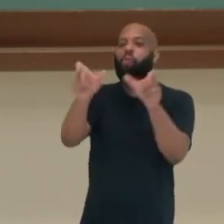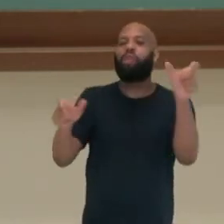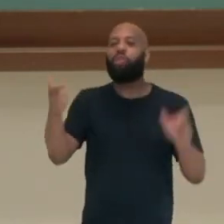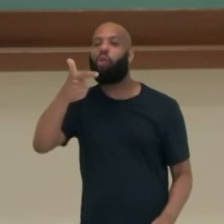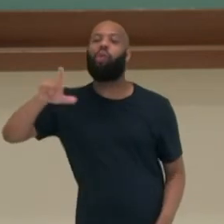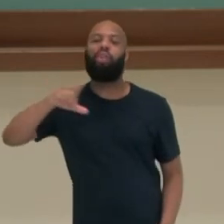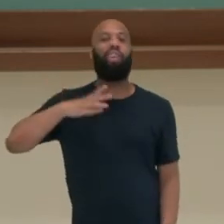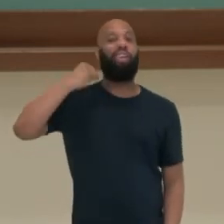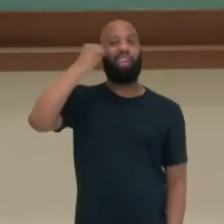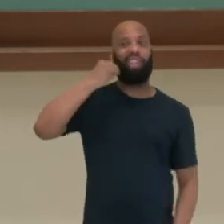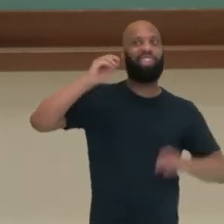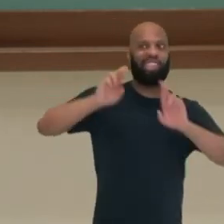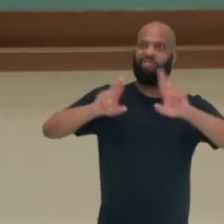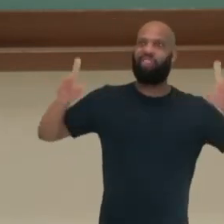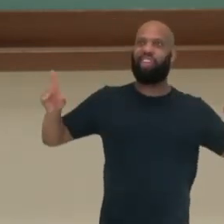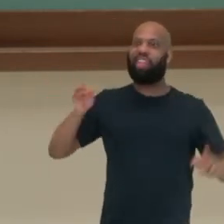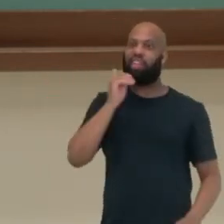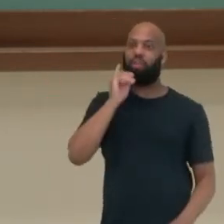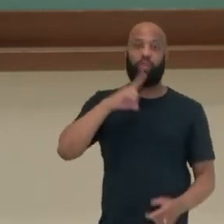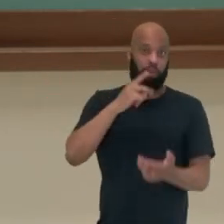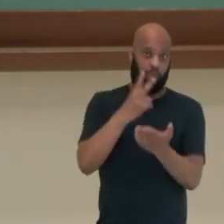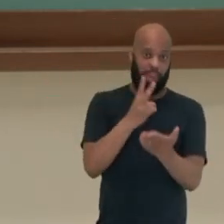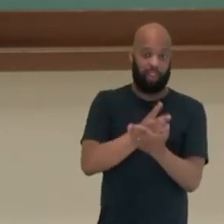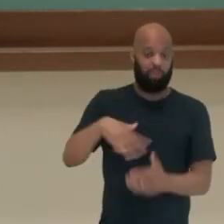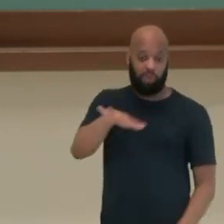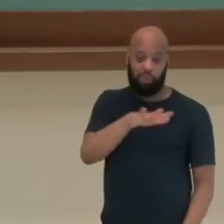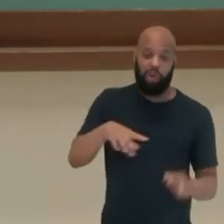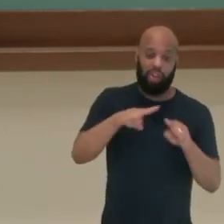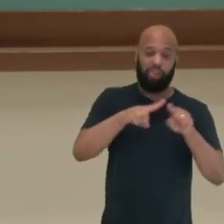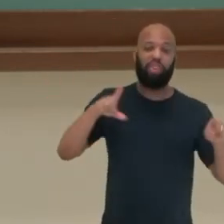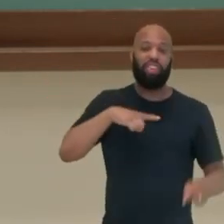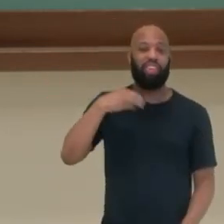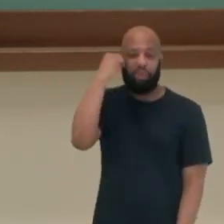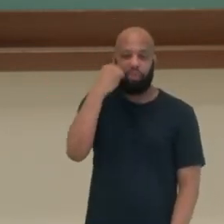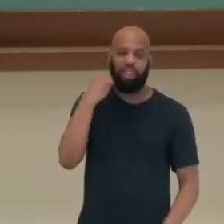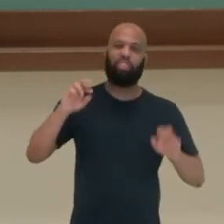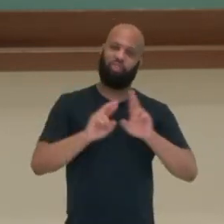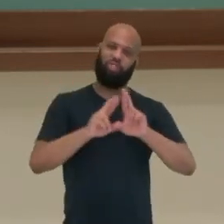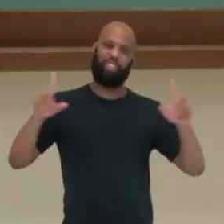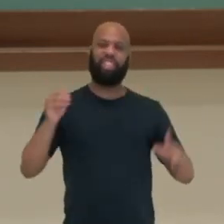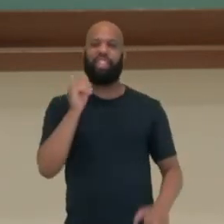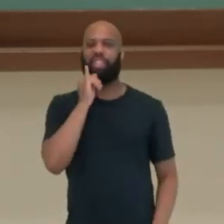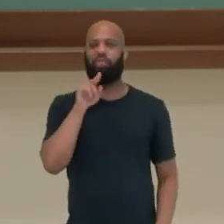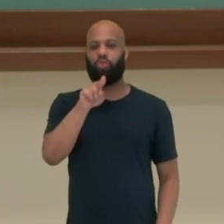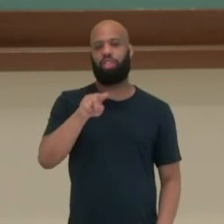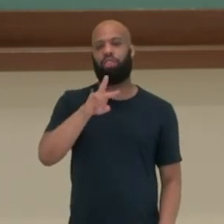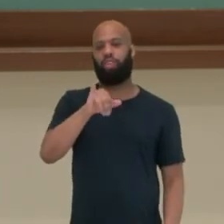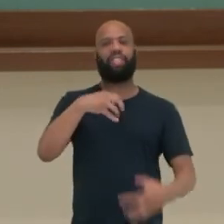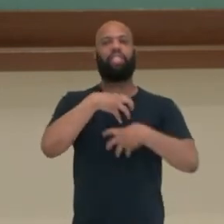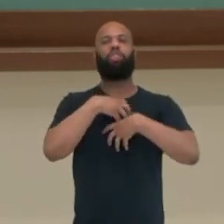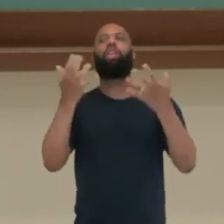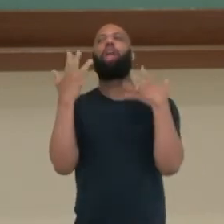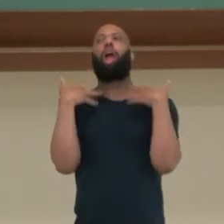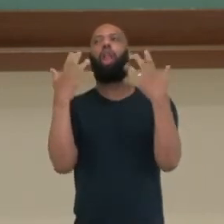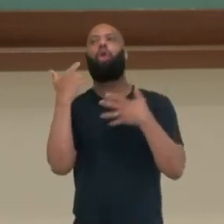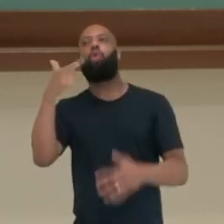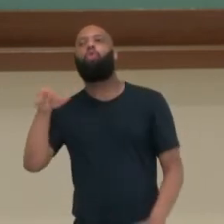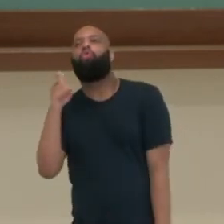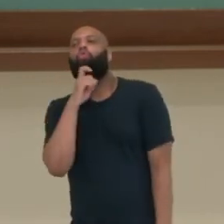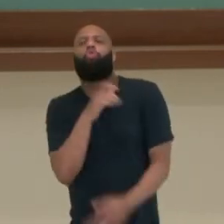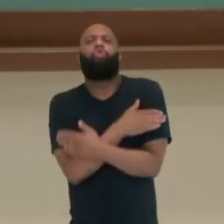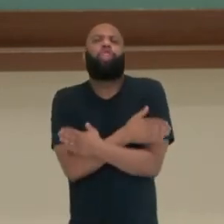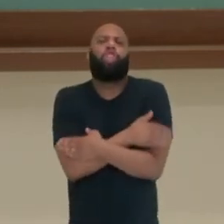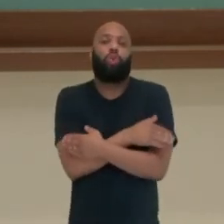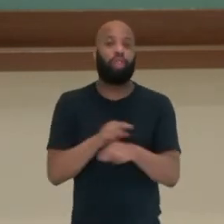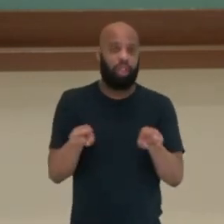uma experiência diferente do seu entorno, né? Então, enquanto você pode estar sentindo calor, outro está sentindo frio, né?